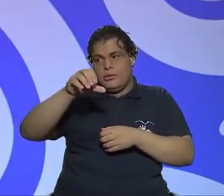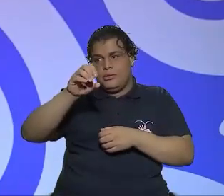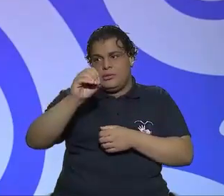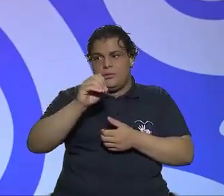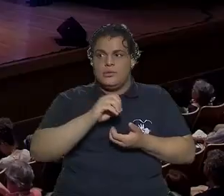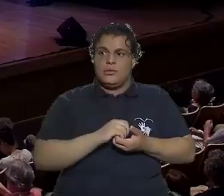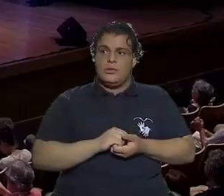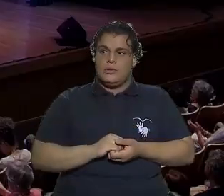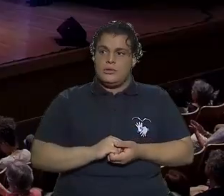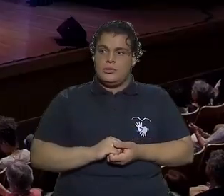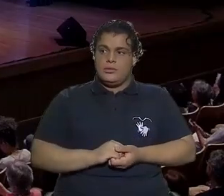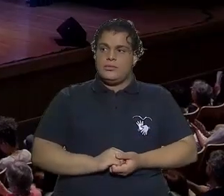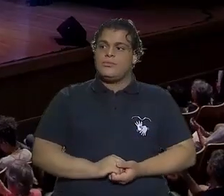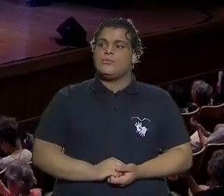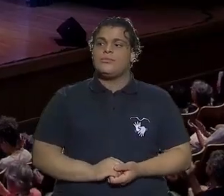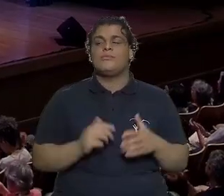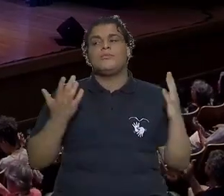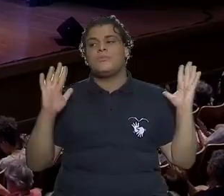vem?